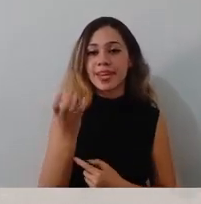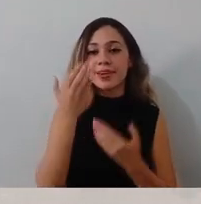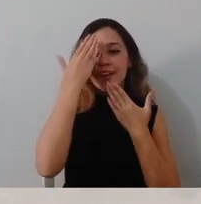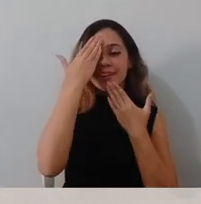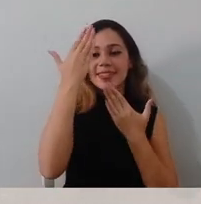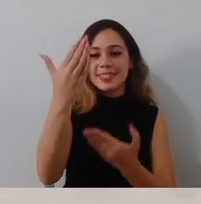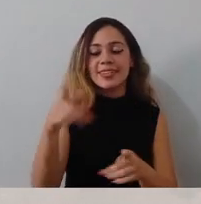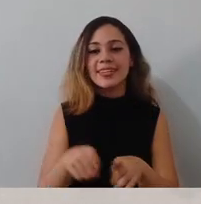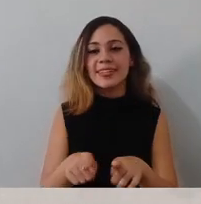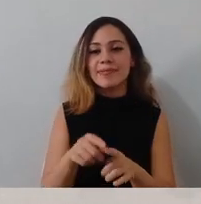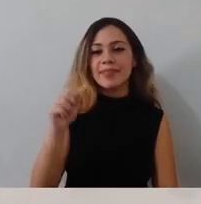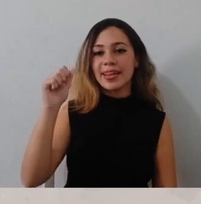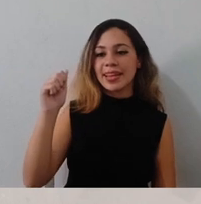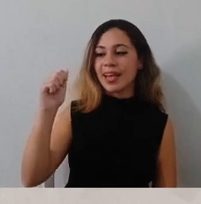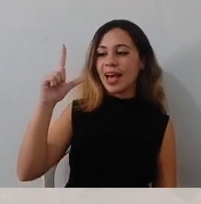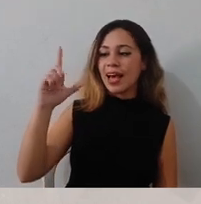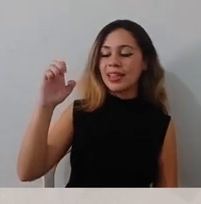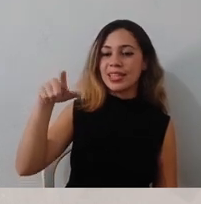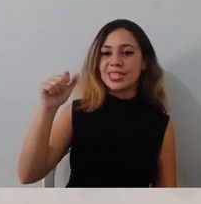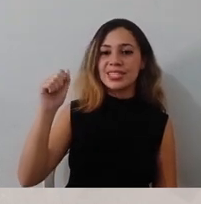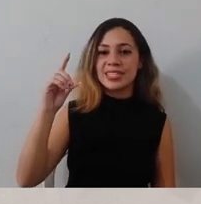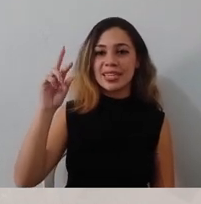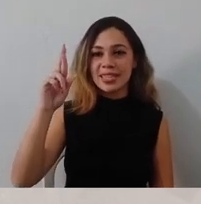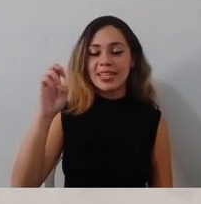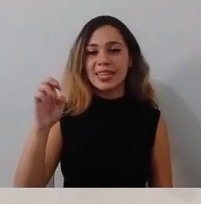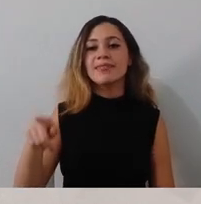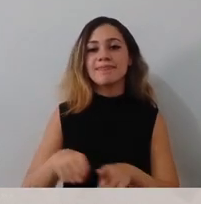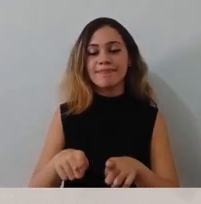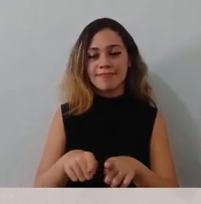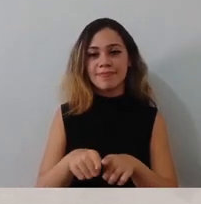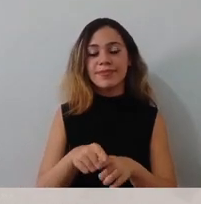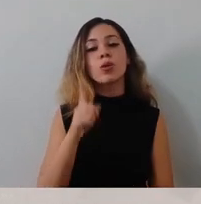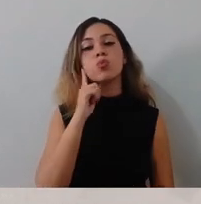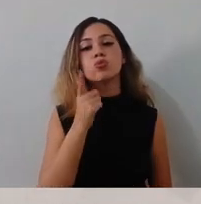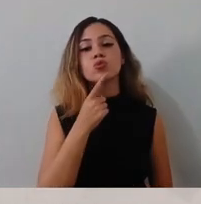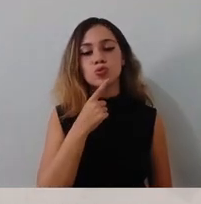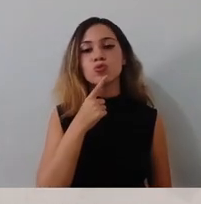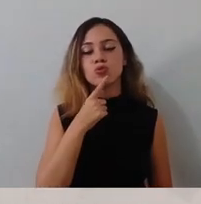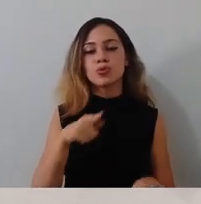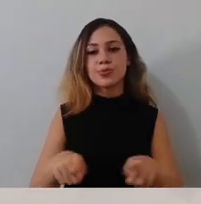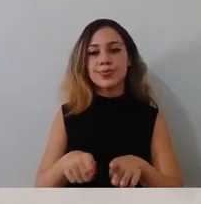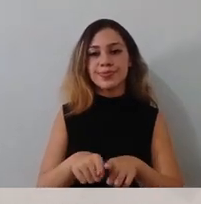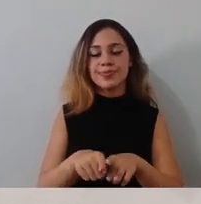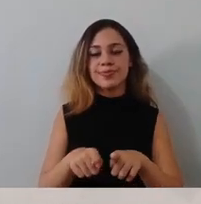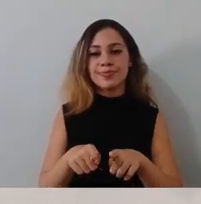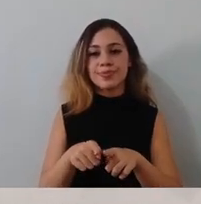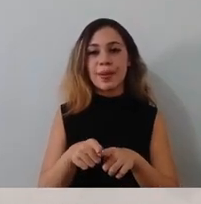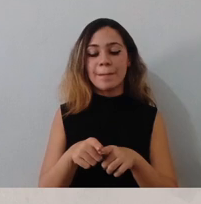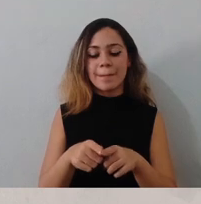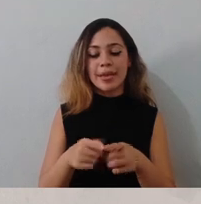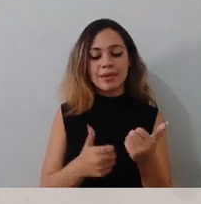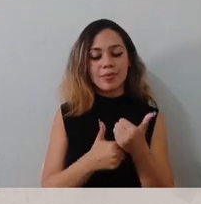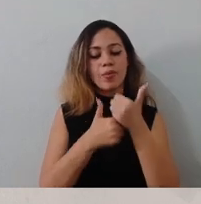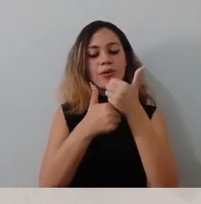Então, agradeço muito ao Alexandre, que é o presidente da Associação de Surdos, que os surdos se reúnem nas associações, Sim.